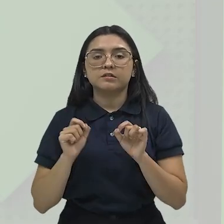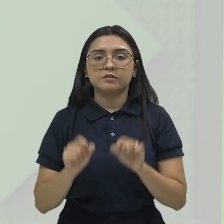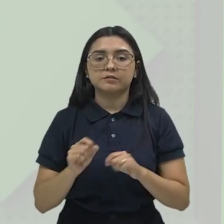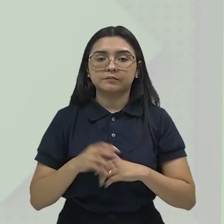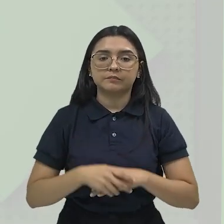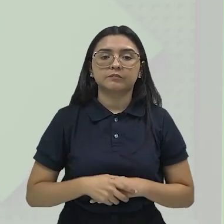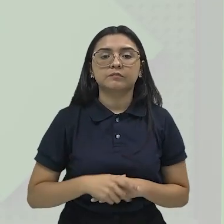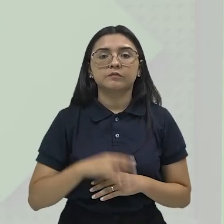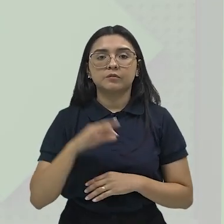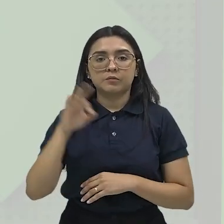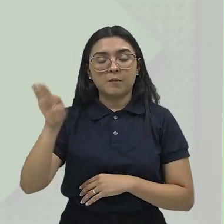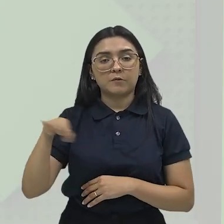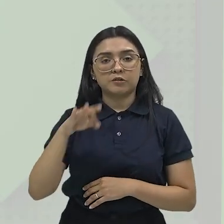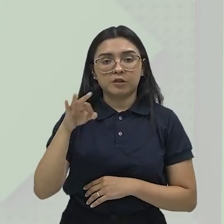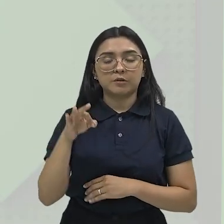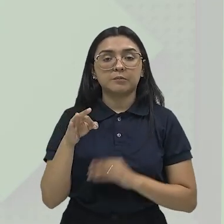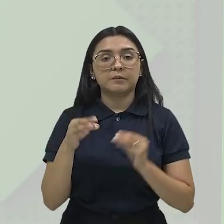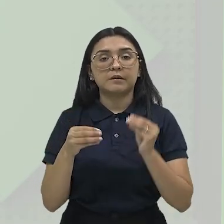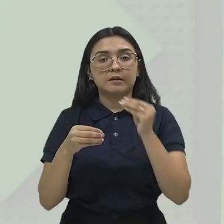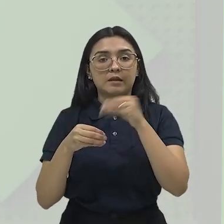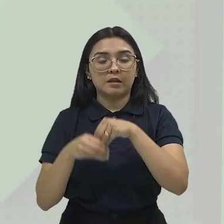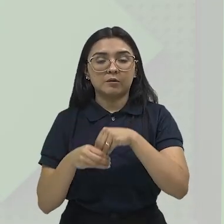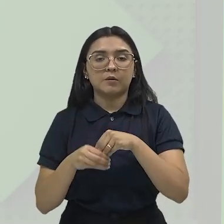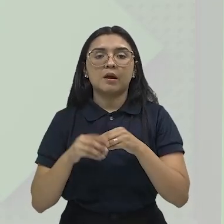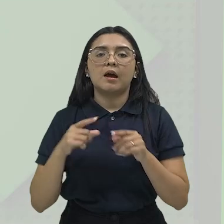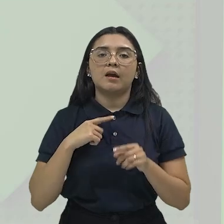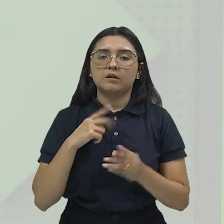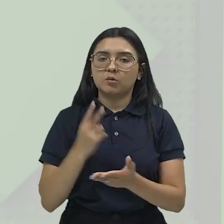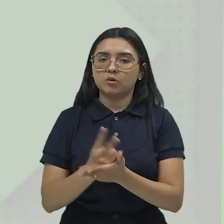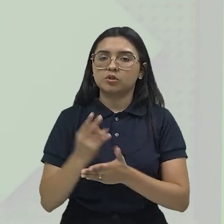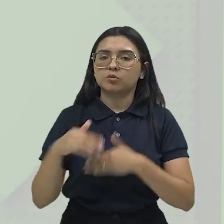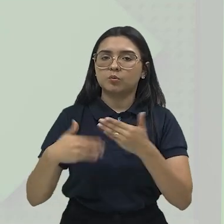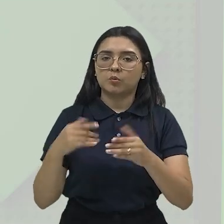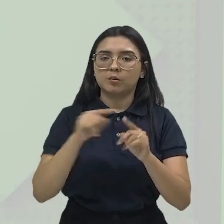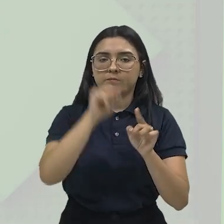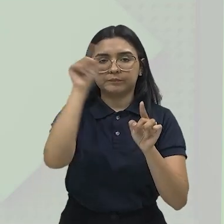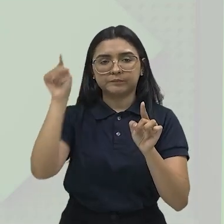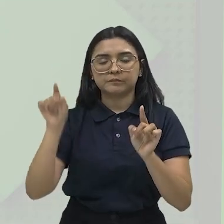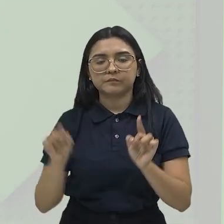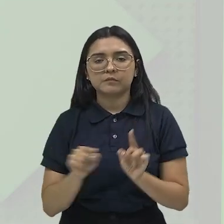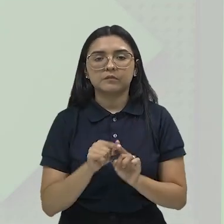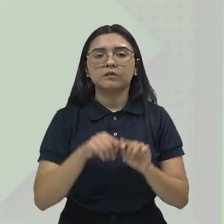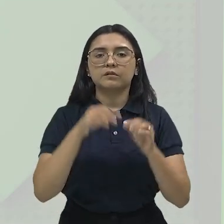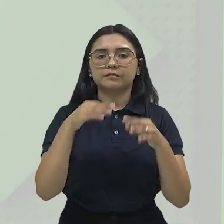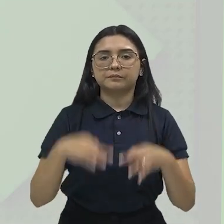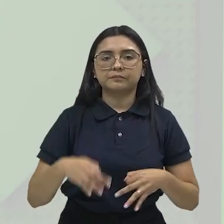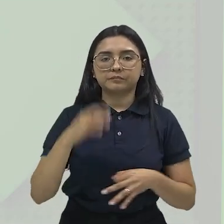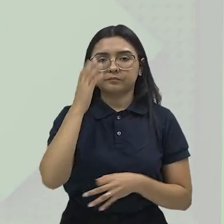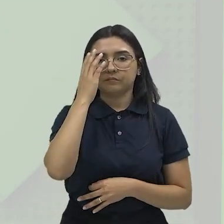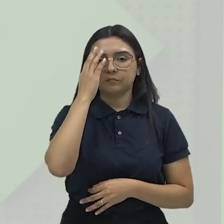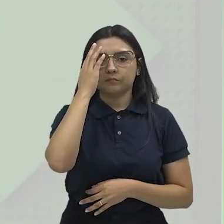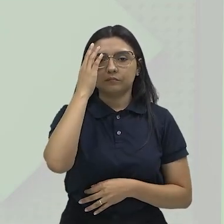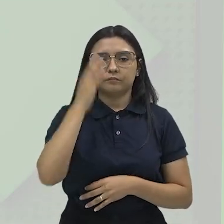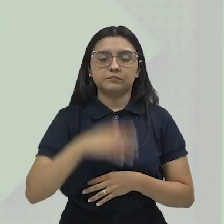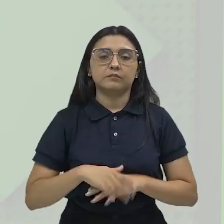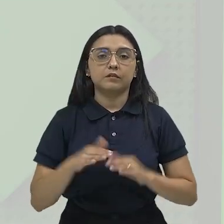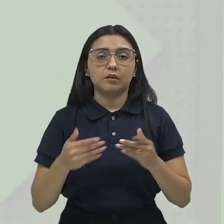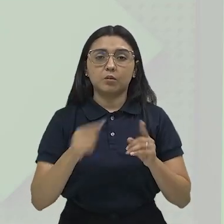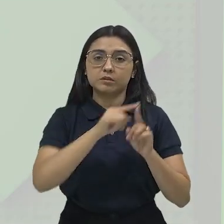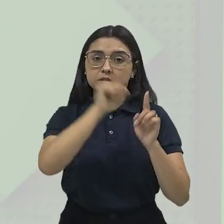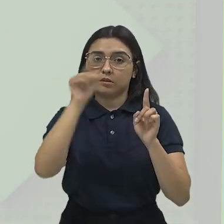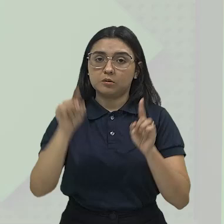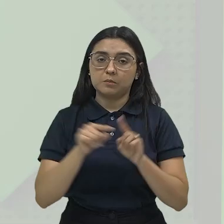do mosquito para dar continuidade ao ciclo, certo? Então, o ciclo da